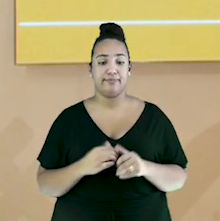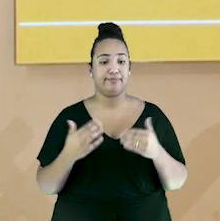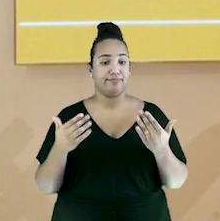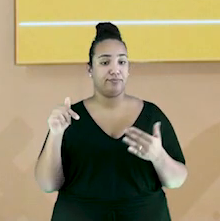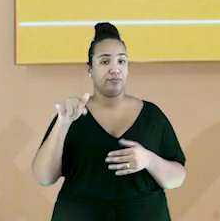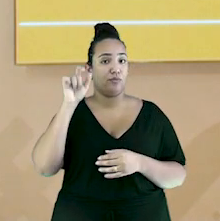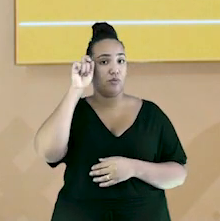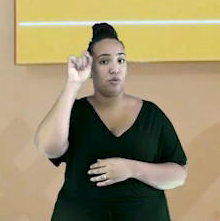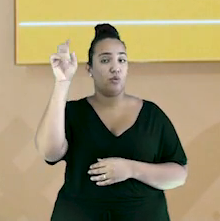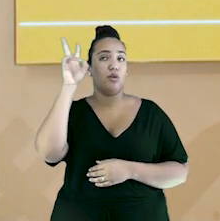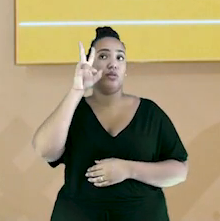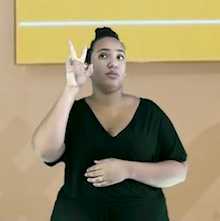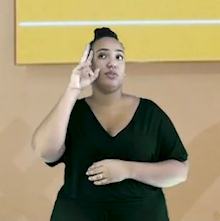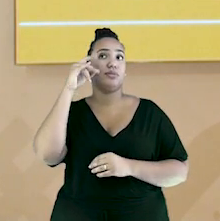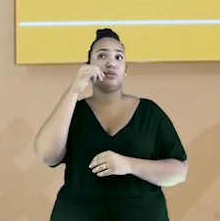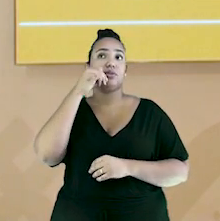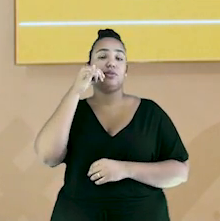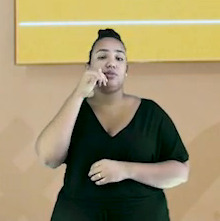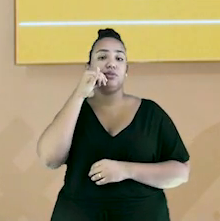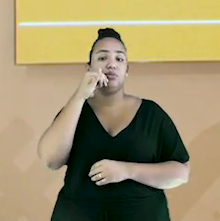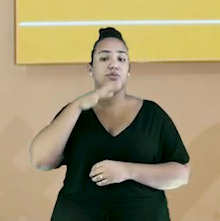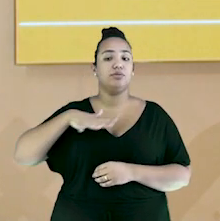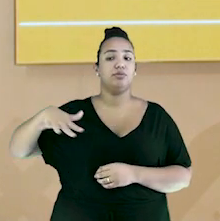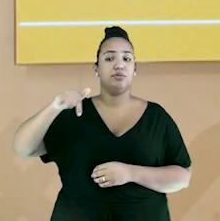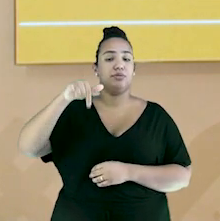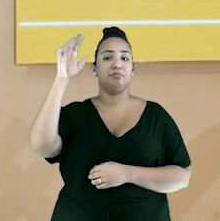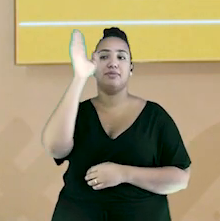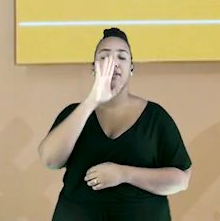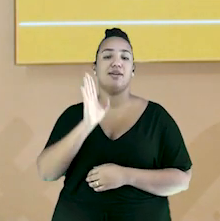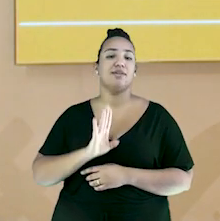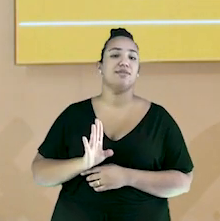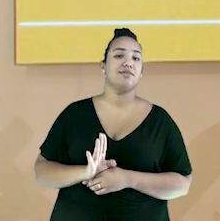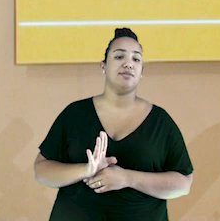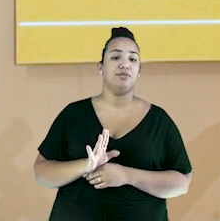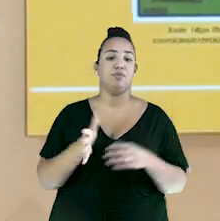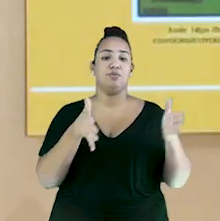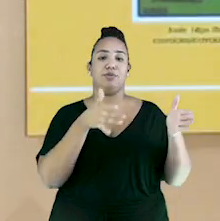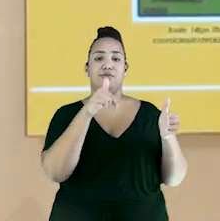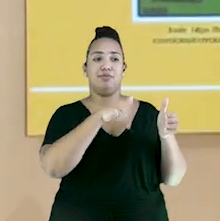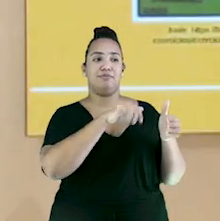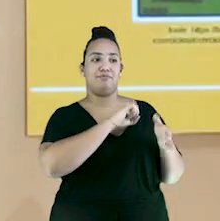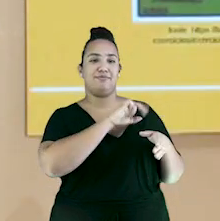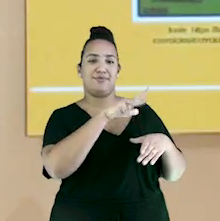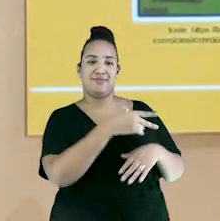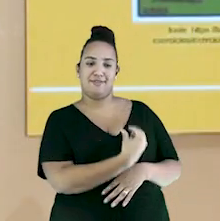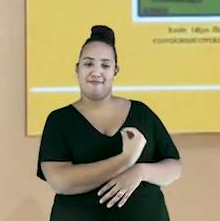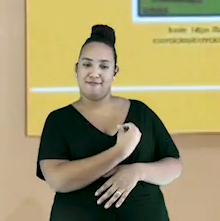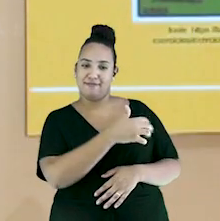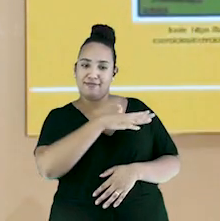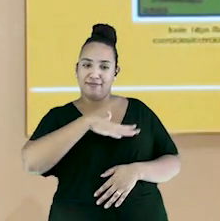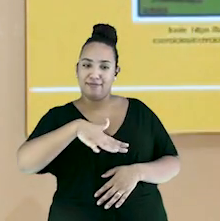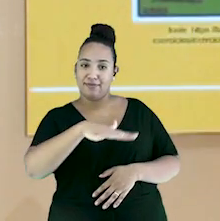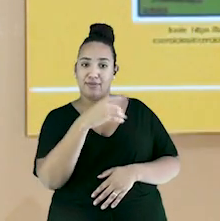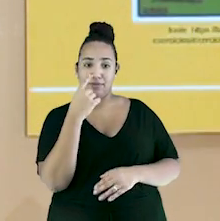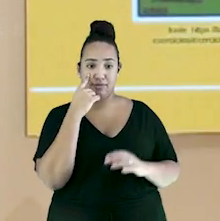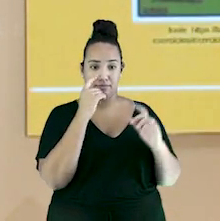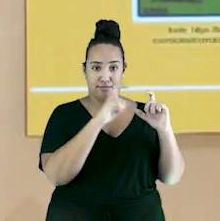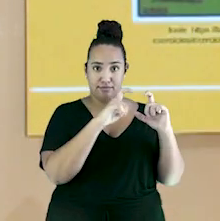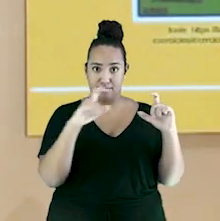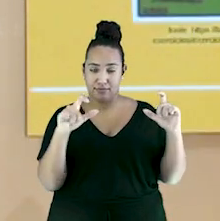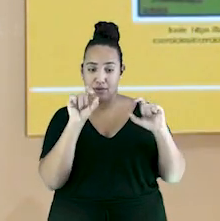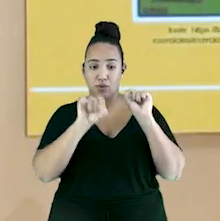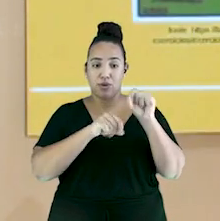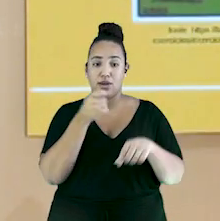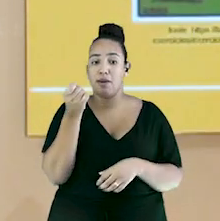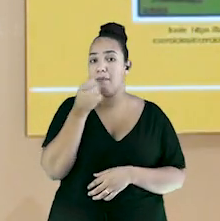coisas boas de sua terra natal, o Brasil, enquanto estava em Coimbra, em Portugal. Na tirinha, a paráfrase é feita para criar humor.